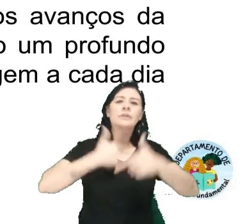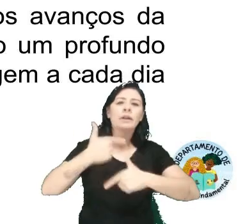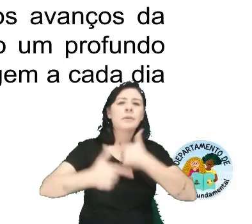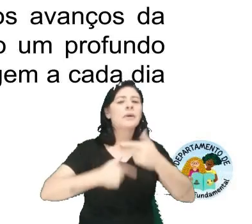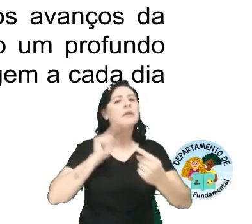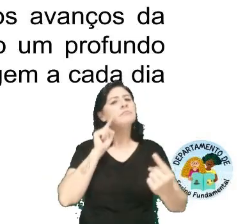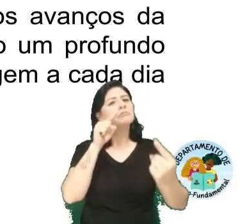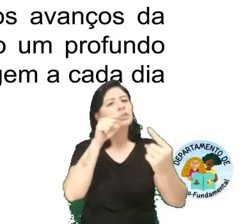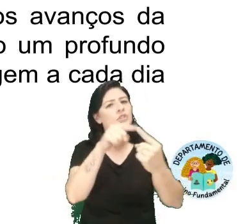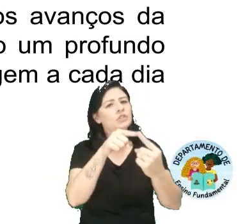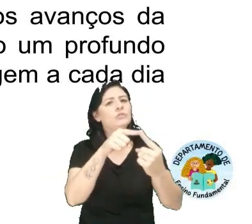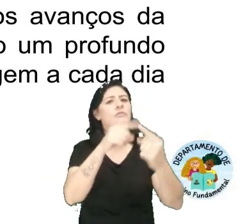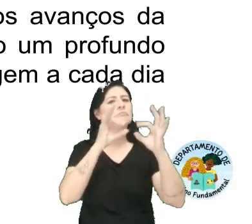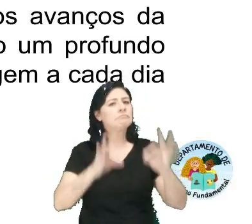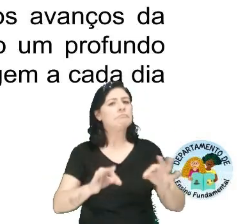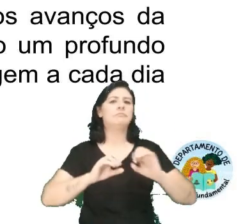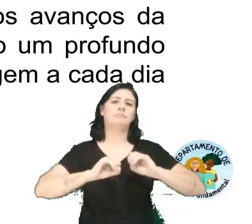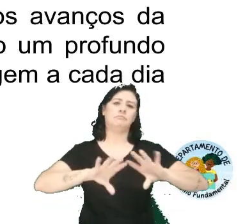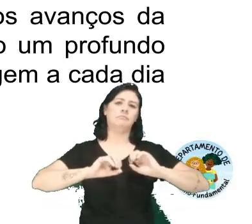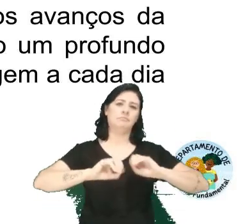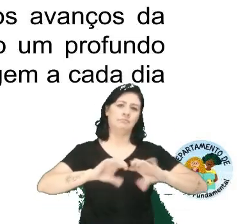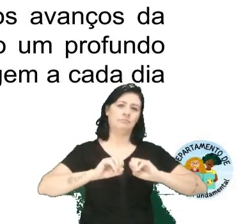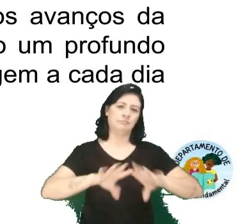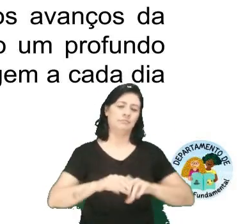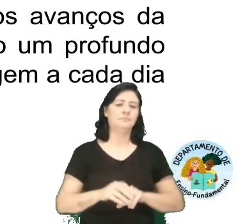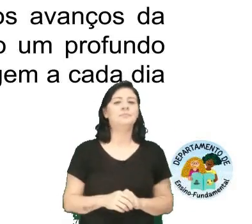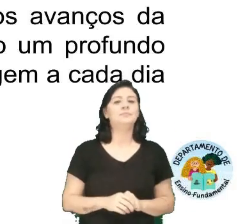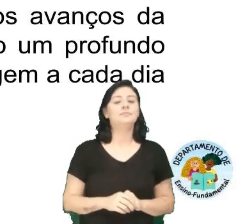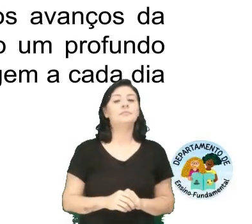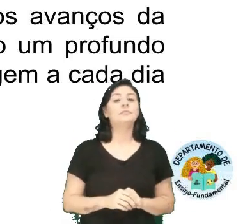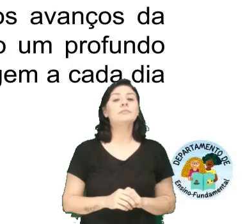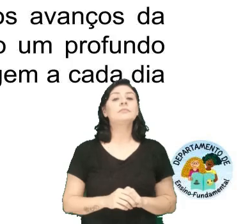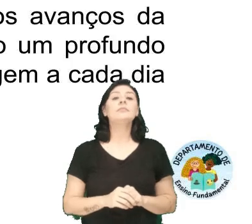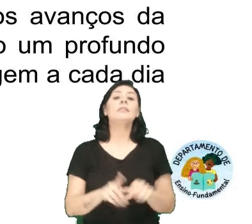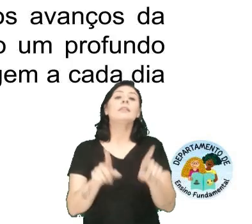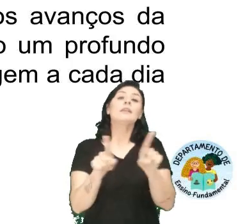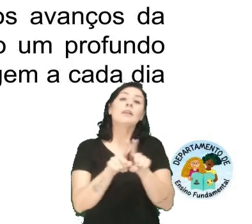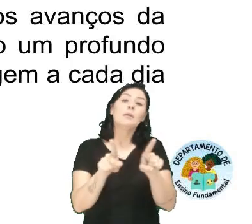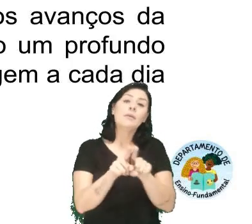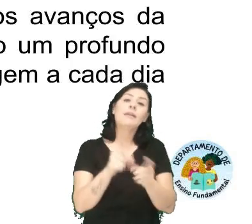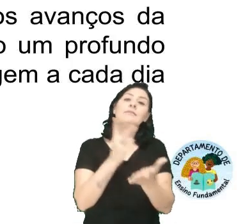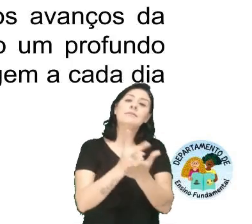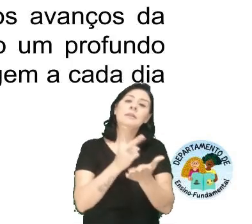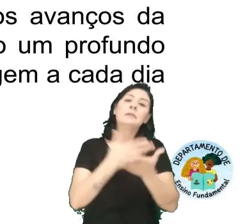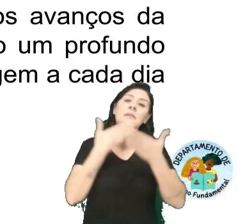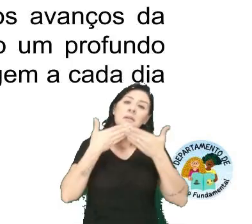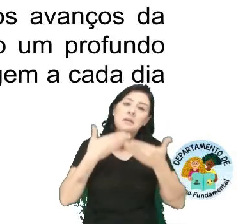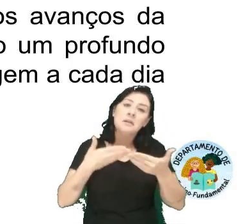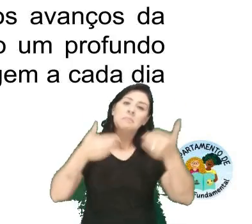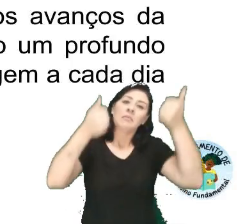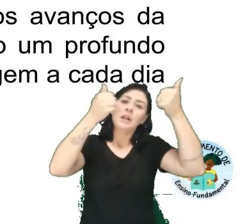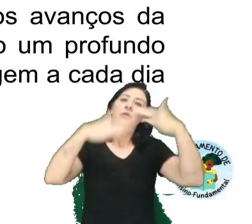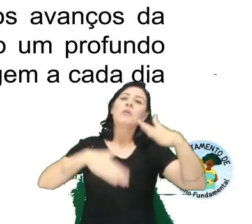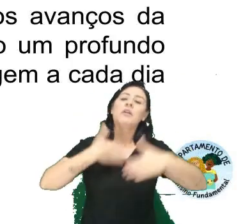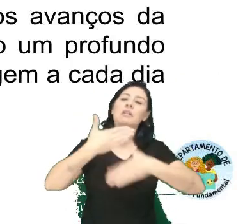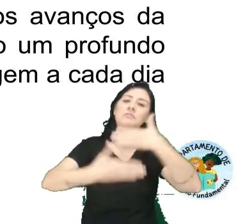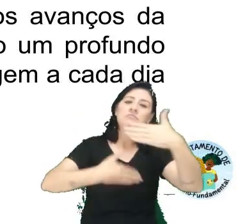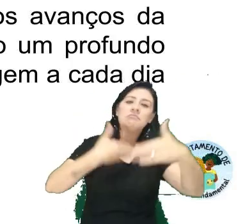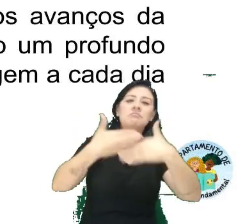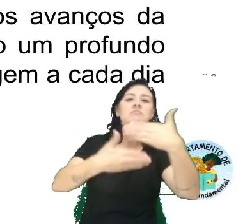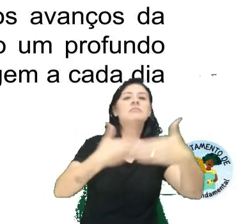com finalidade ali docente. E para mantermos sempre a nossa evolução, o nosso